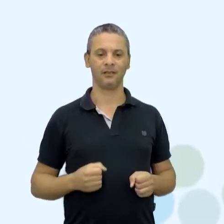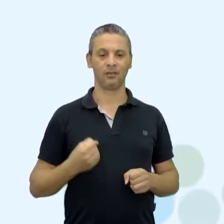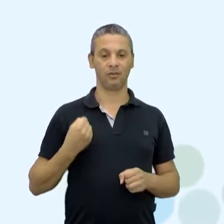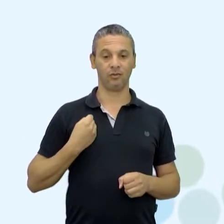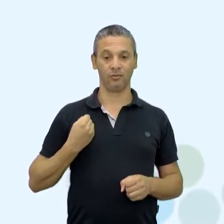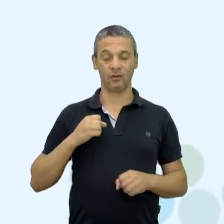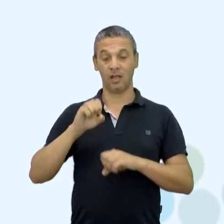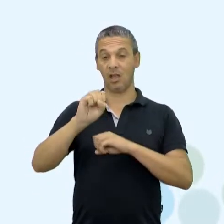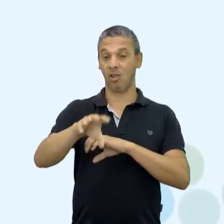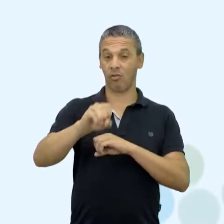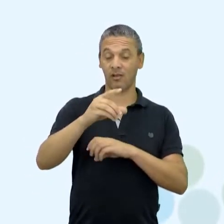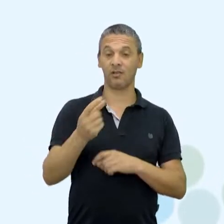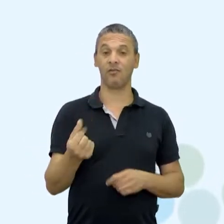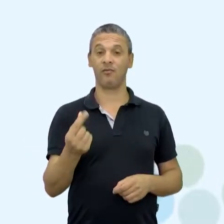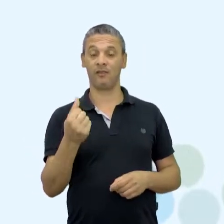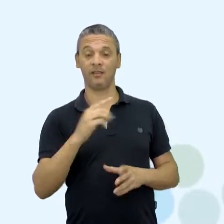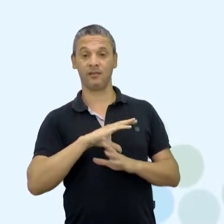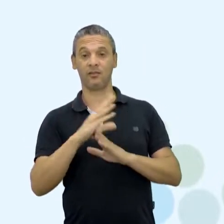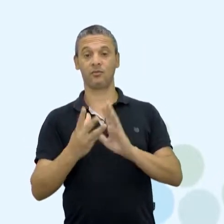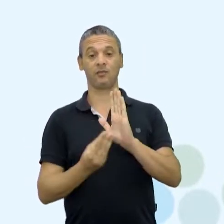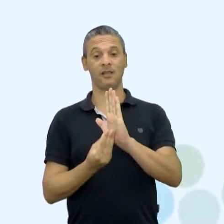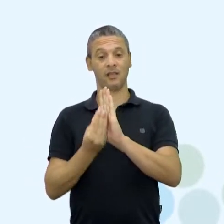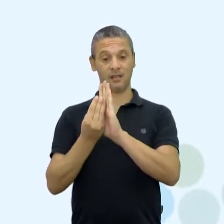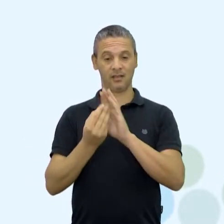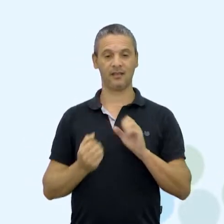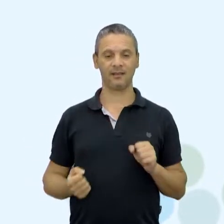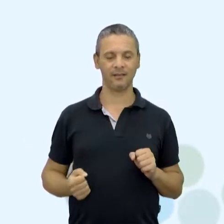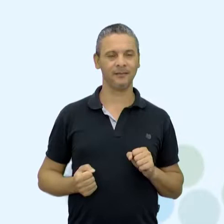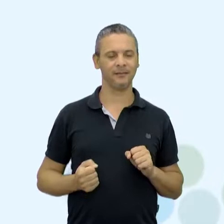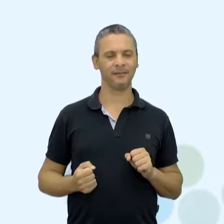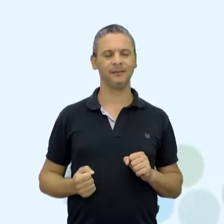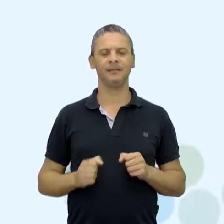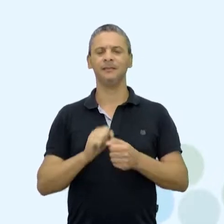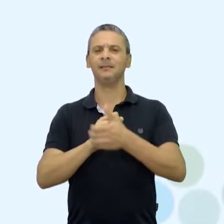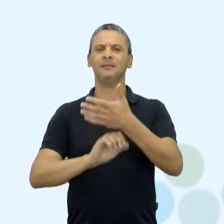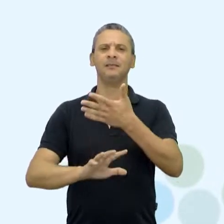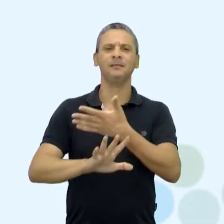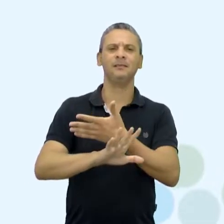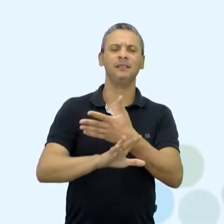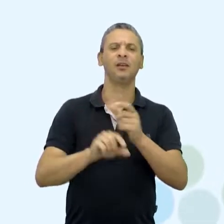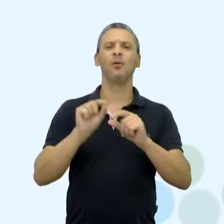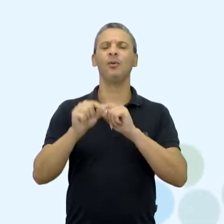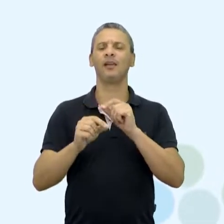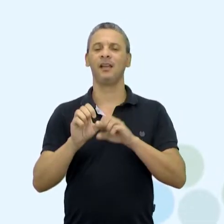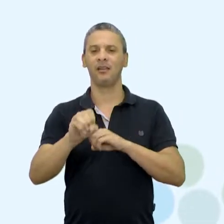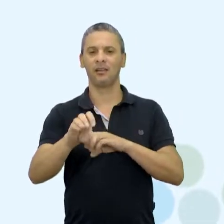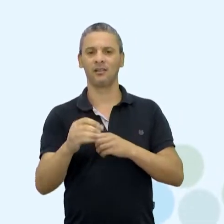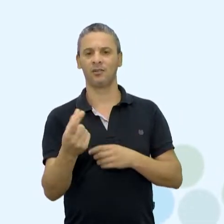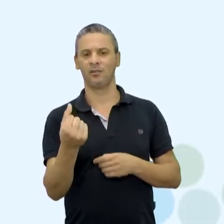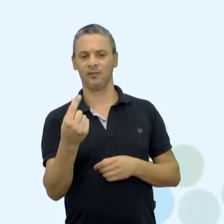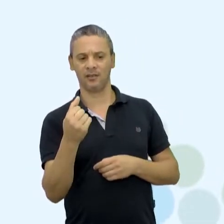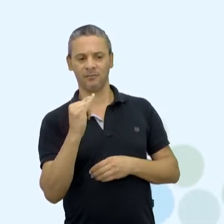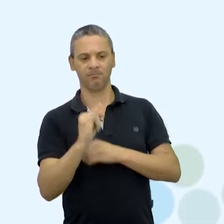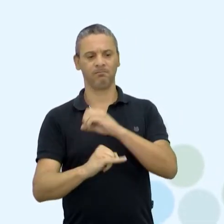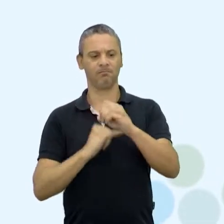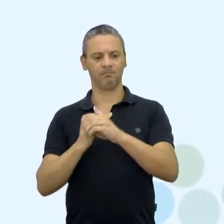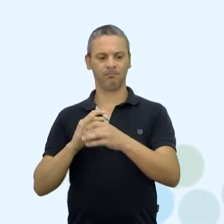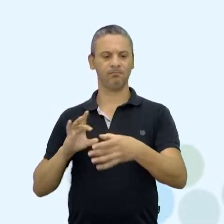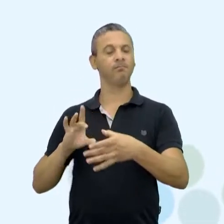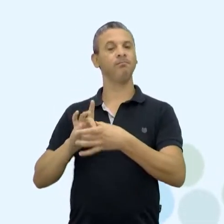é Educação Financeira Sustentável e o nosso componente é Educação Financeira em Conexão. Nós estamos